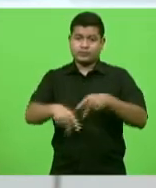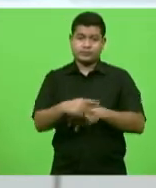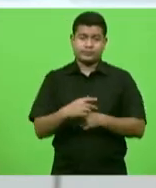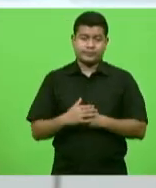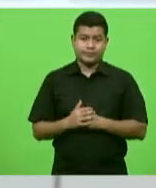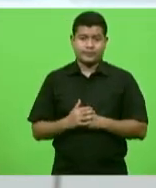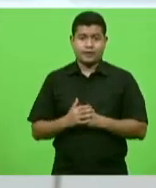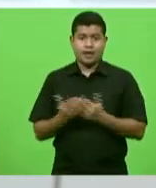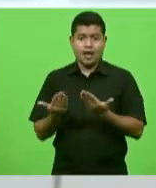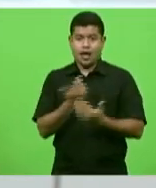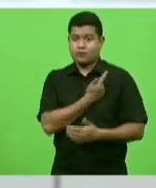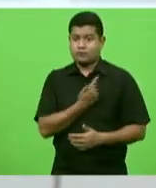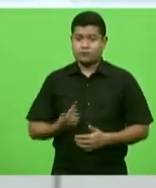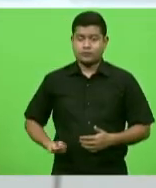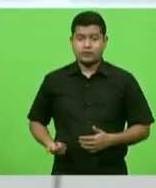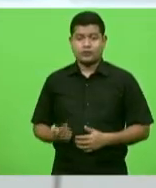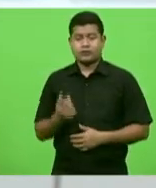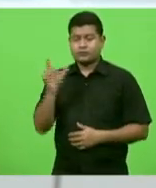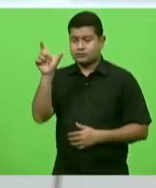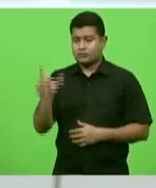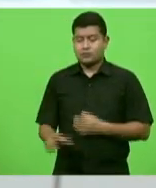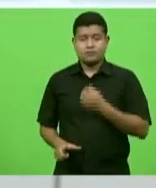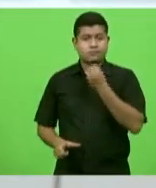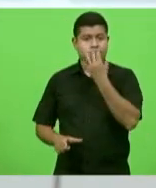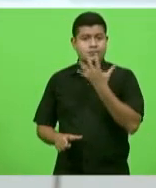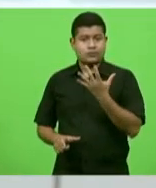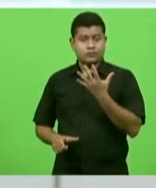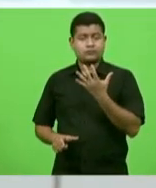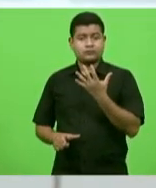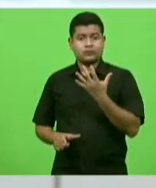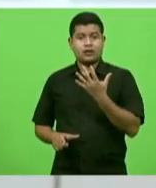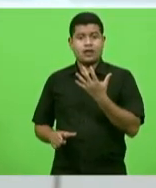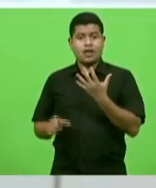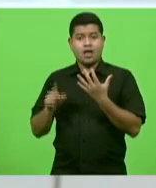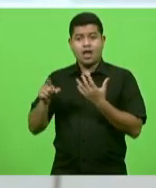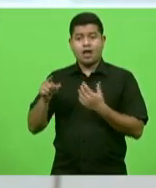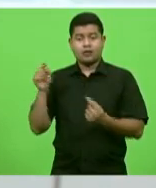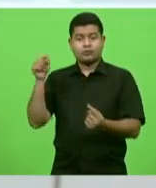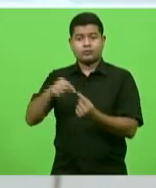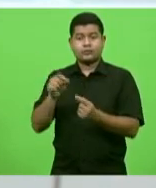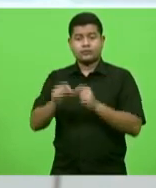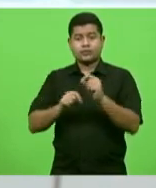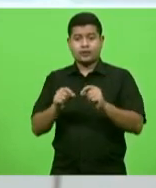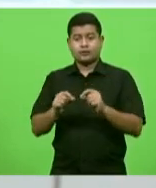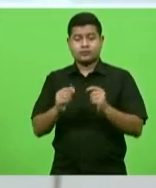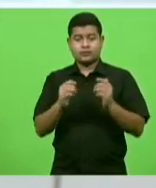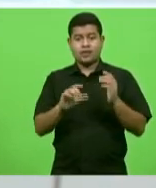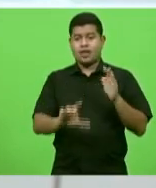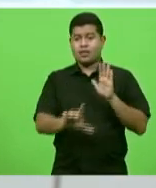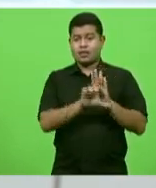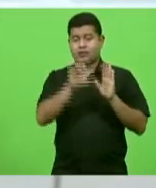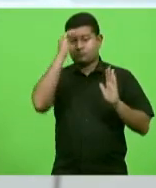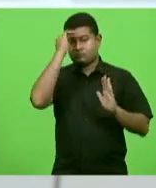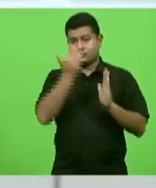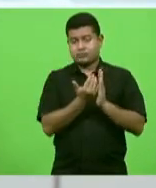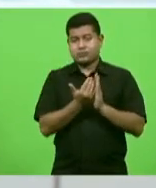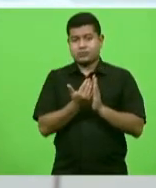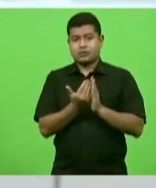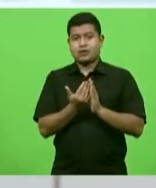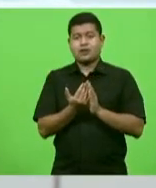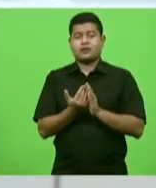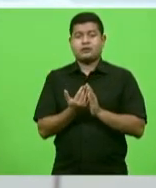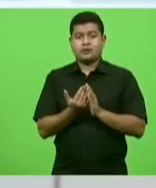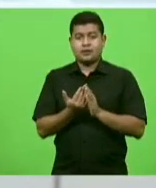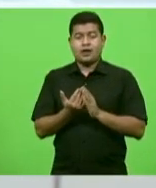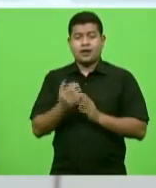que é também um bom homem cuja função é cumprir a lei como Guardião da justiça e da